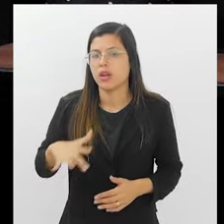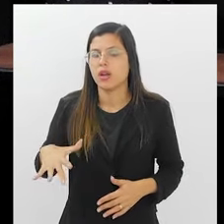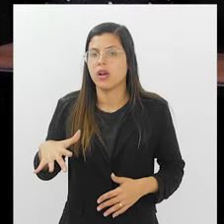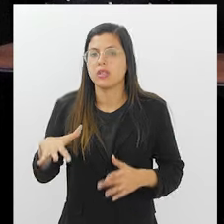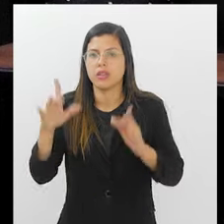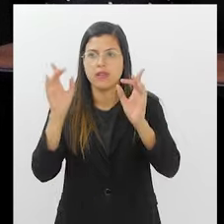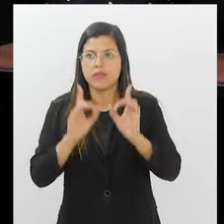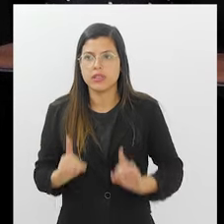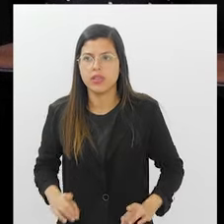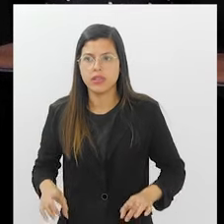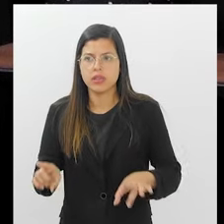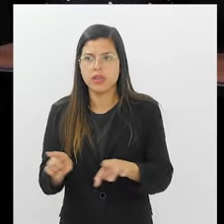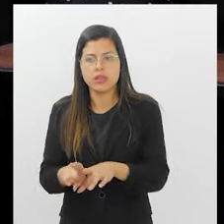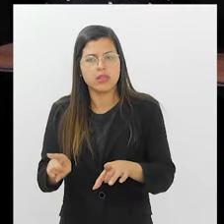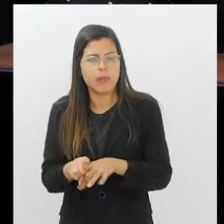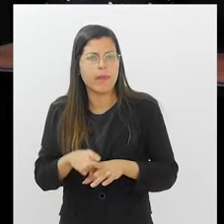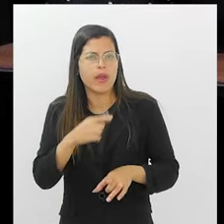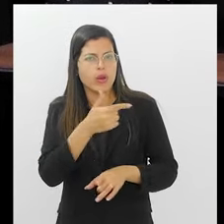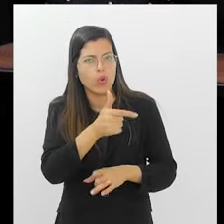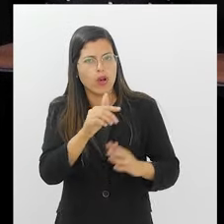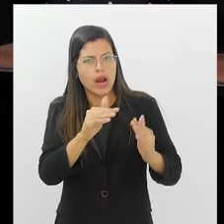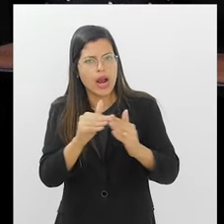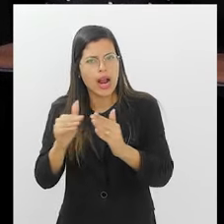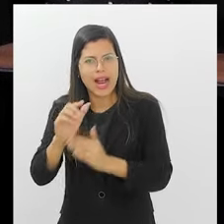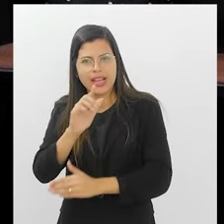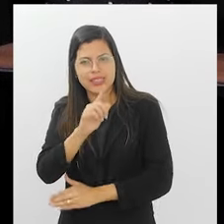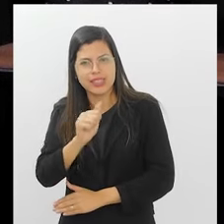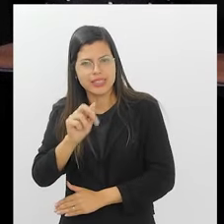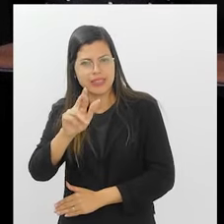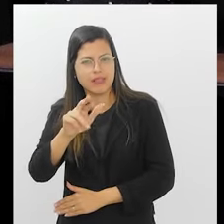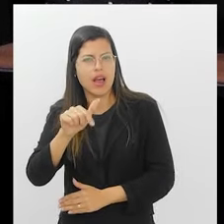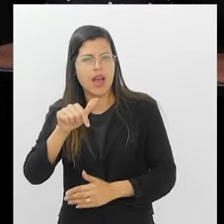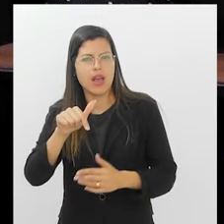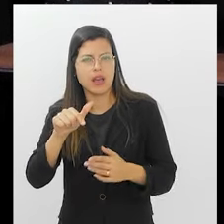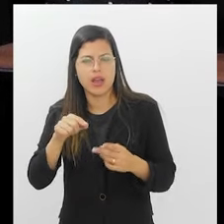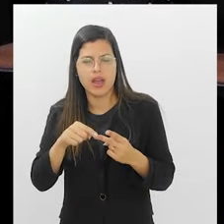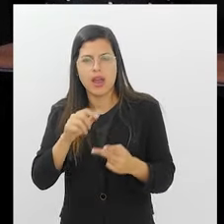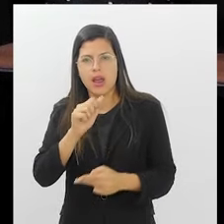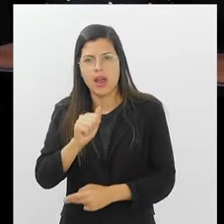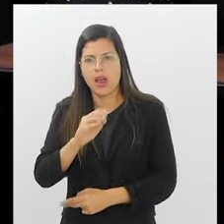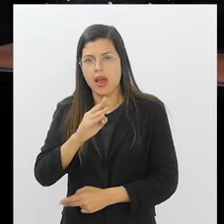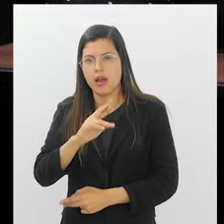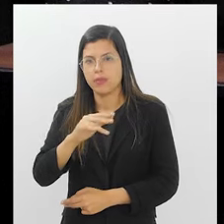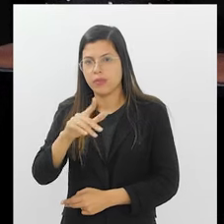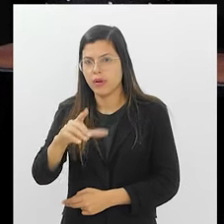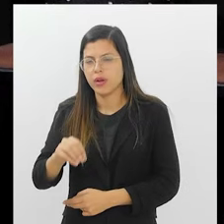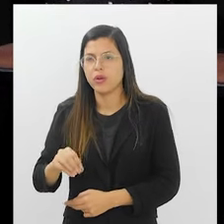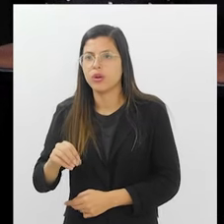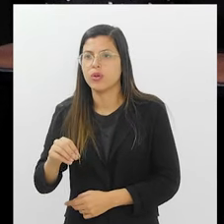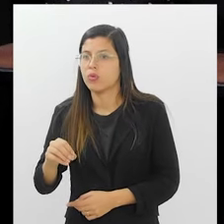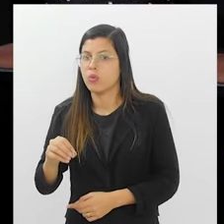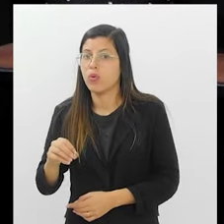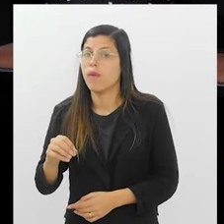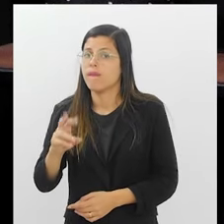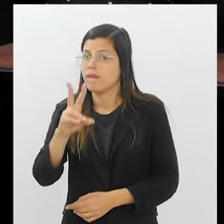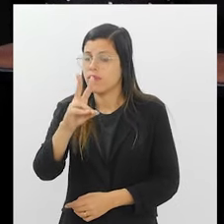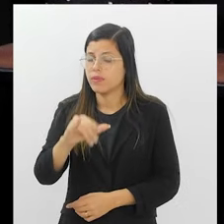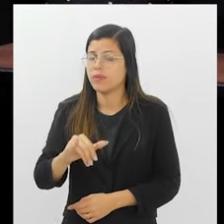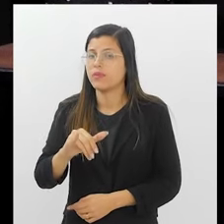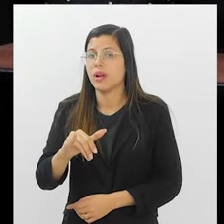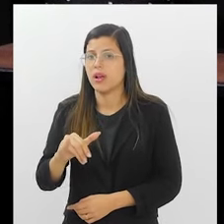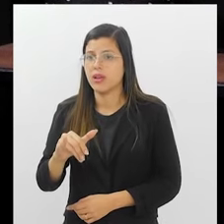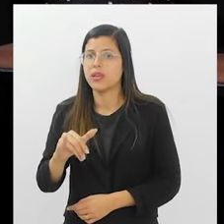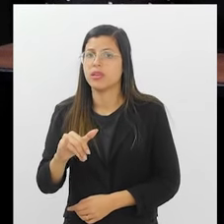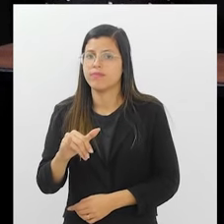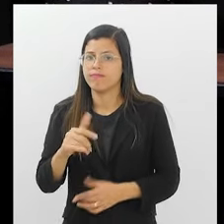portadoras de deficiência, não, também nos abrigos, também nas casa-lares, etc, etc, que são muitos deles têm convênio com as FIAs, isso